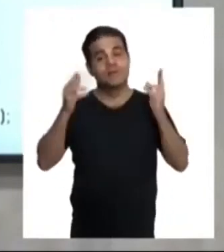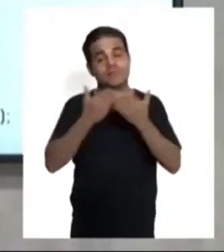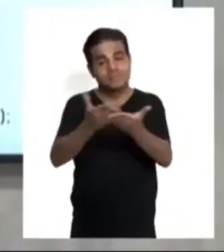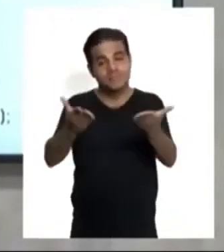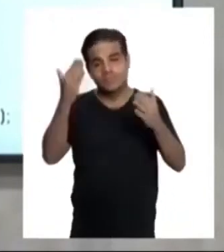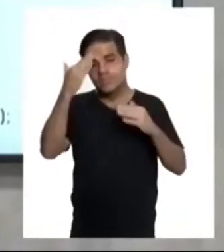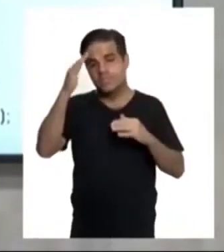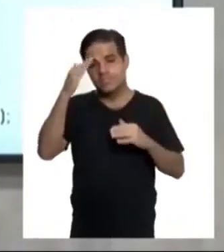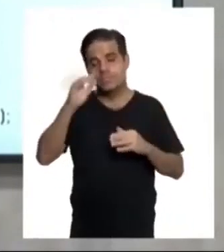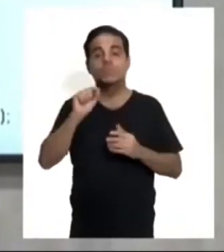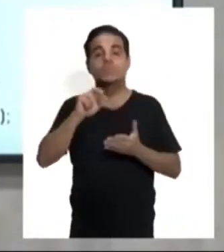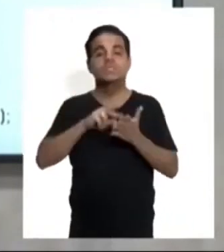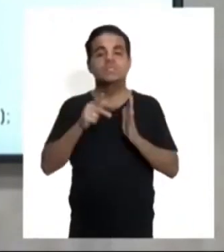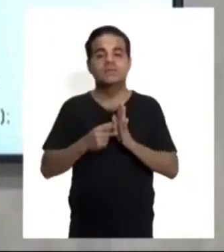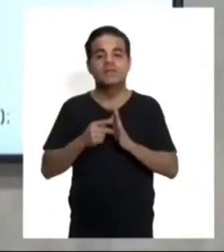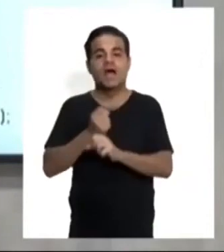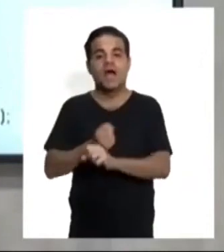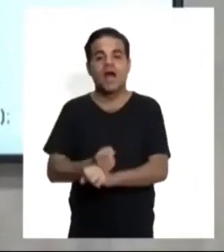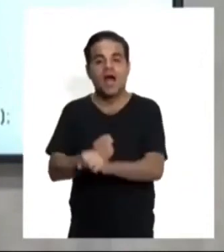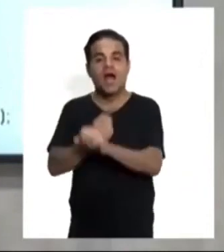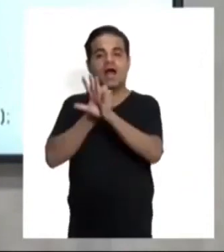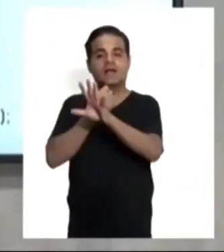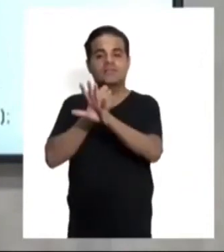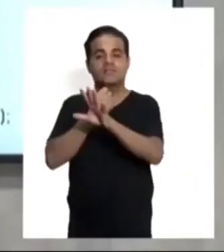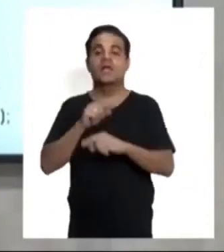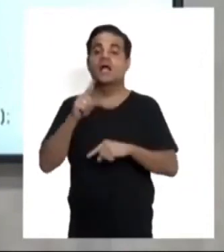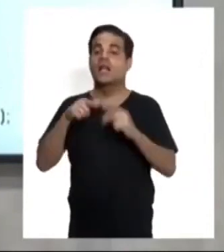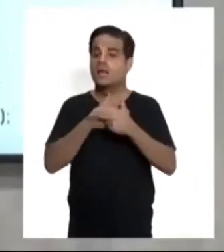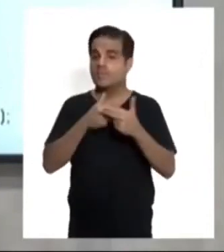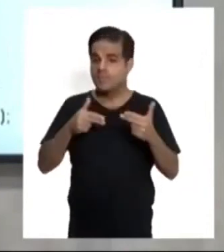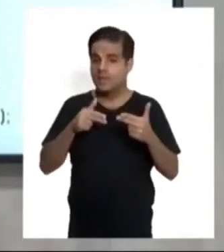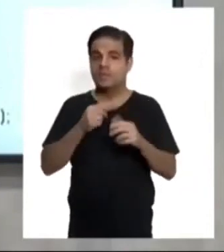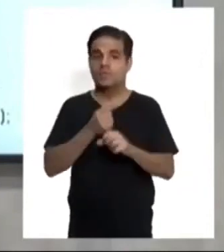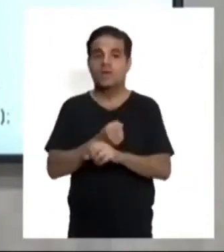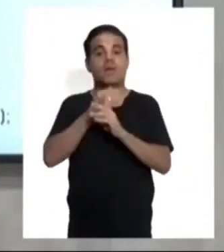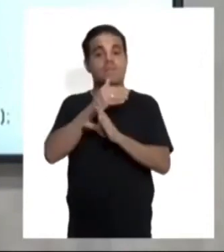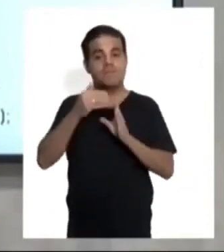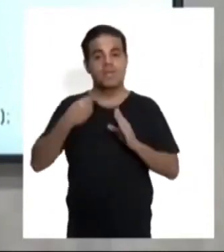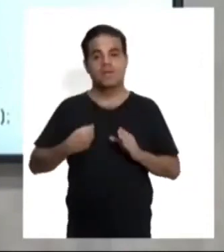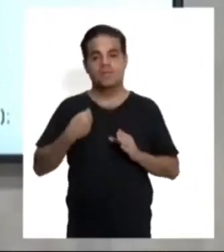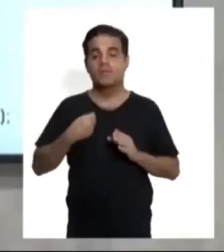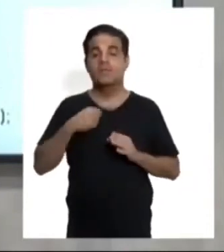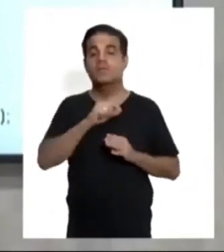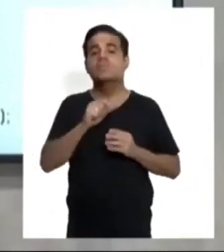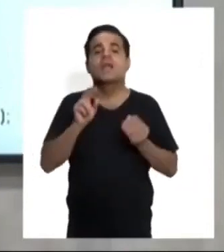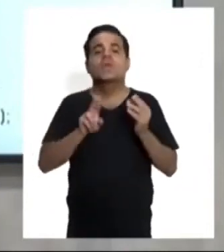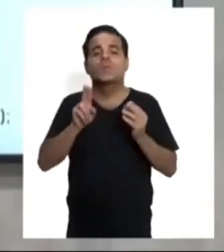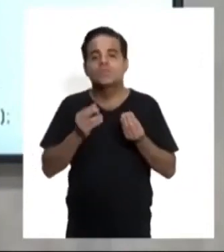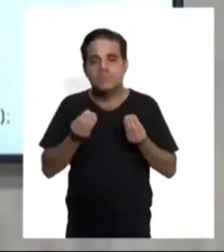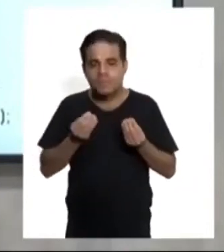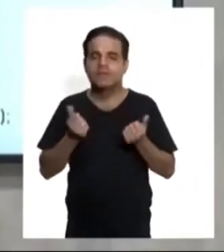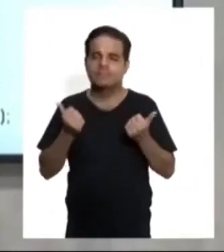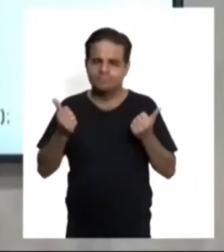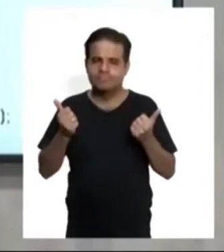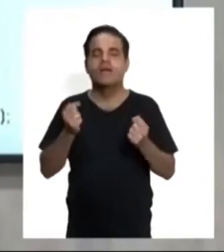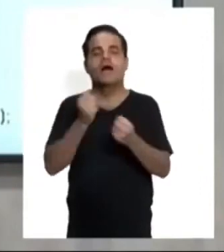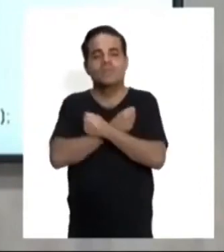entendido o que é radioatividade, elemento radioativo, meia-vida e para que isso serve. Um abraço para